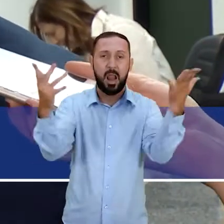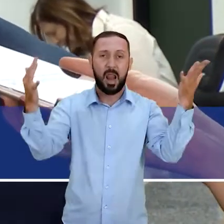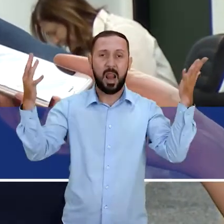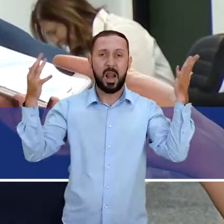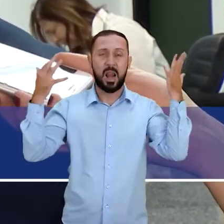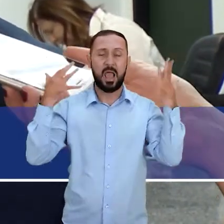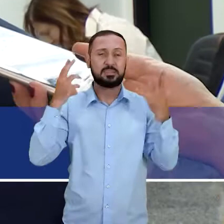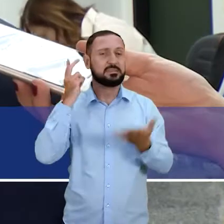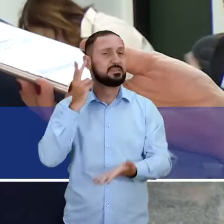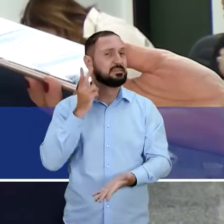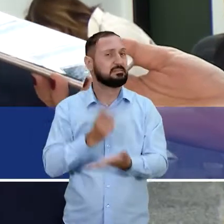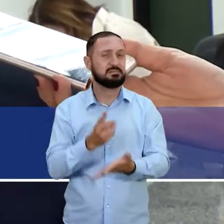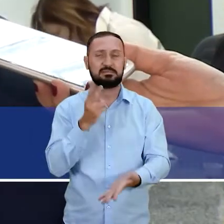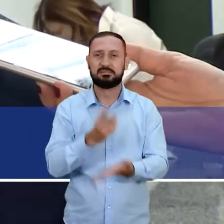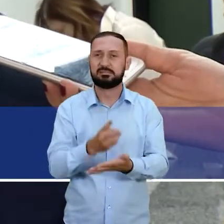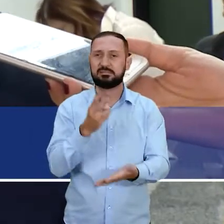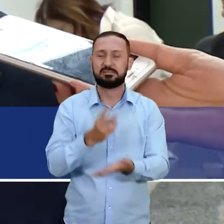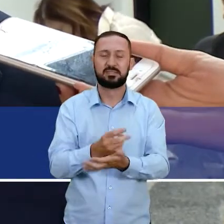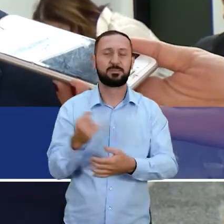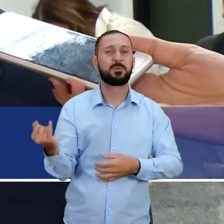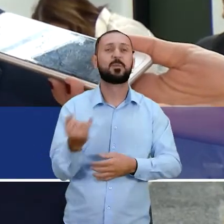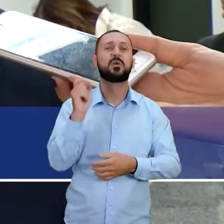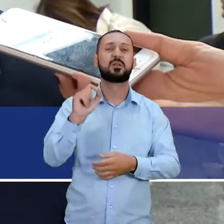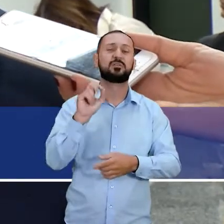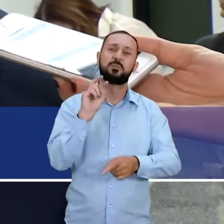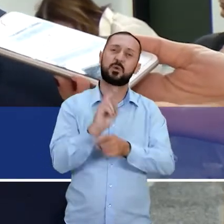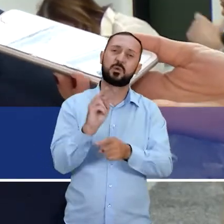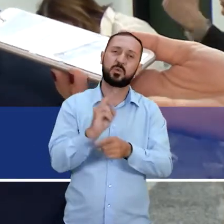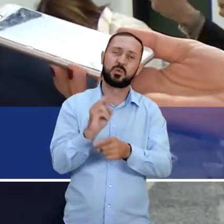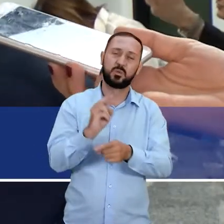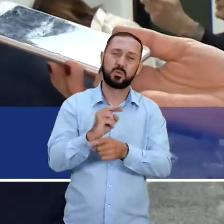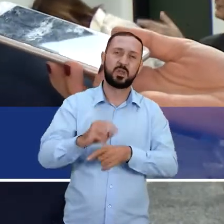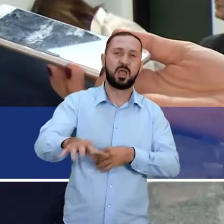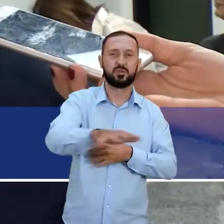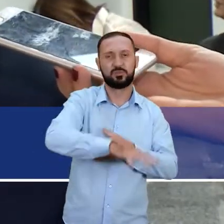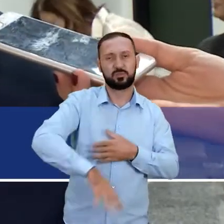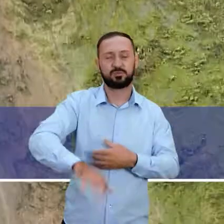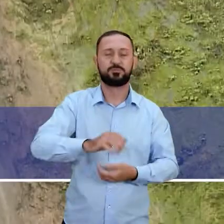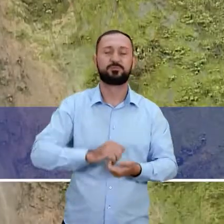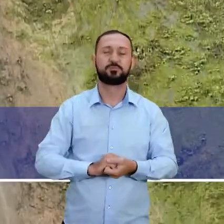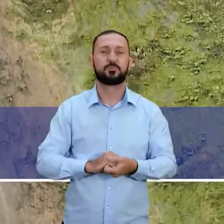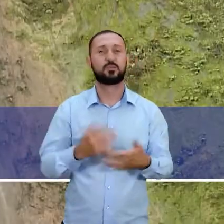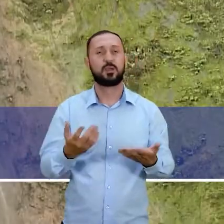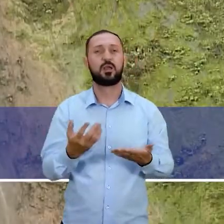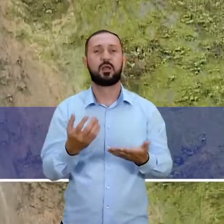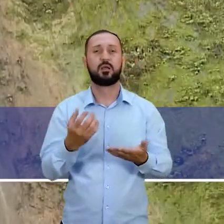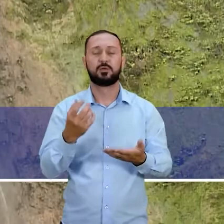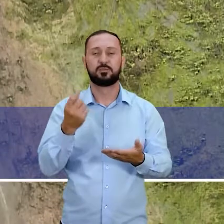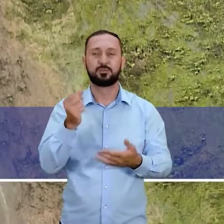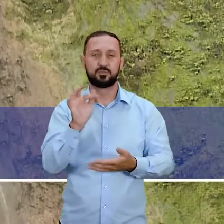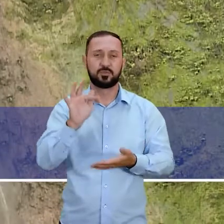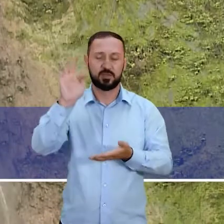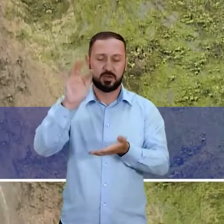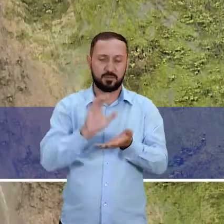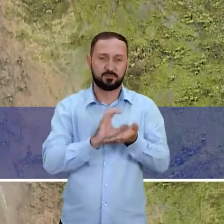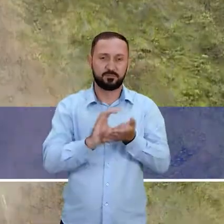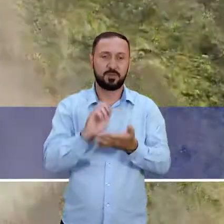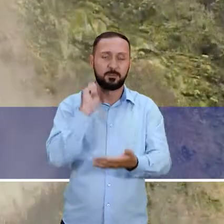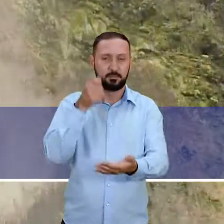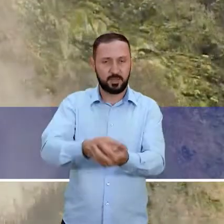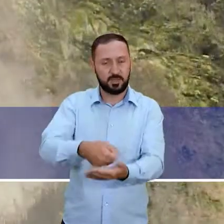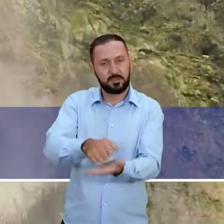existe ali vai se tornar cada vez mais importante para a manutenção do ecossistema da região. Porém, a falta de dinheiro da União para arcar